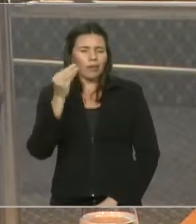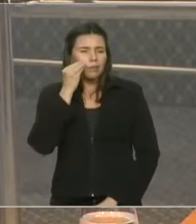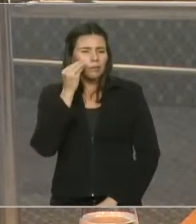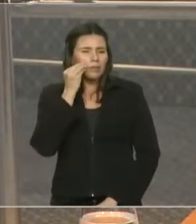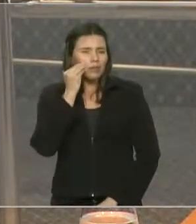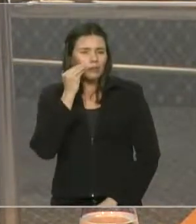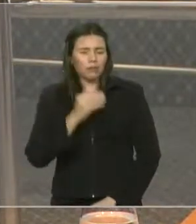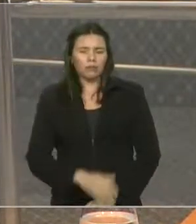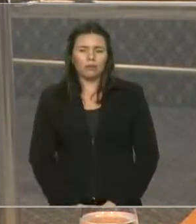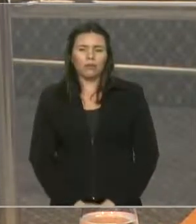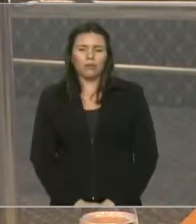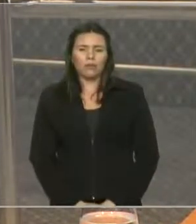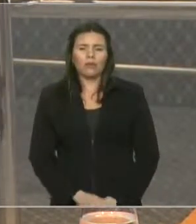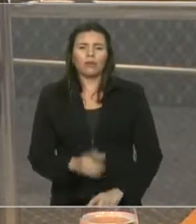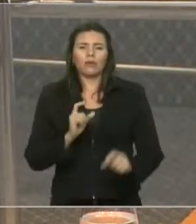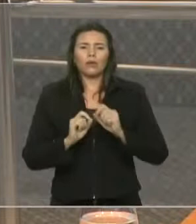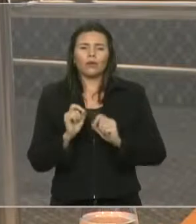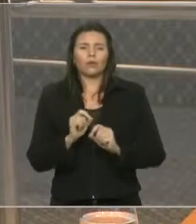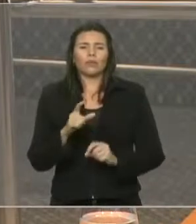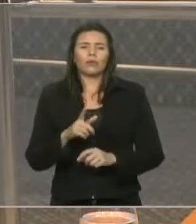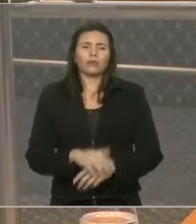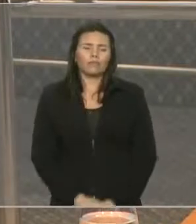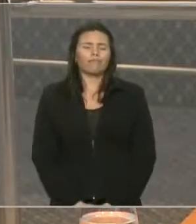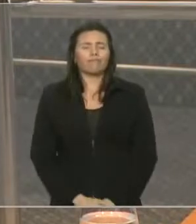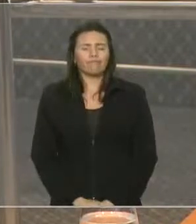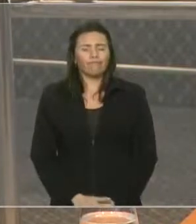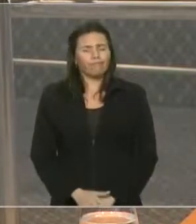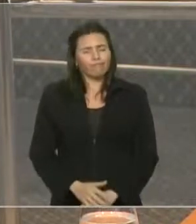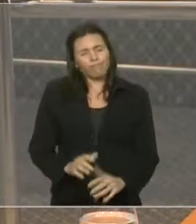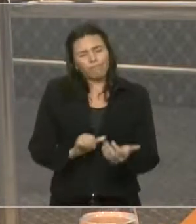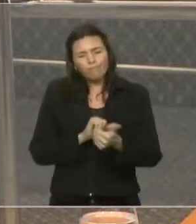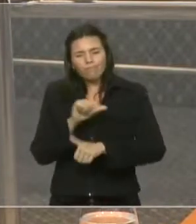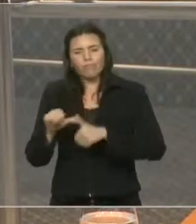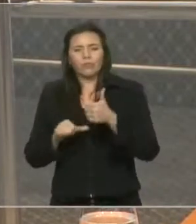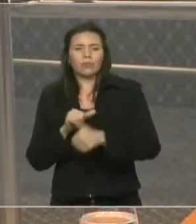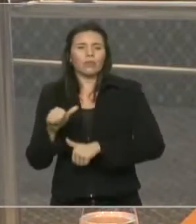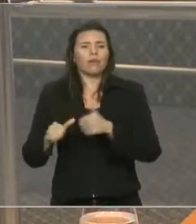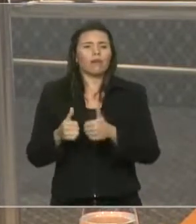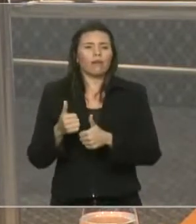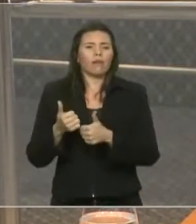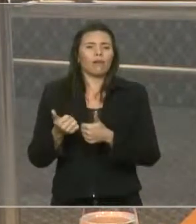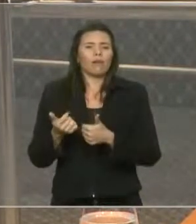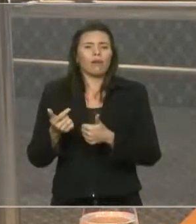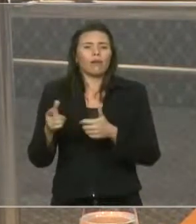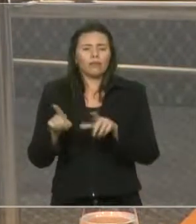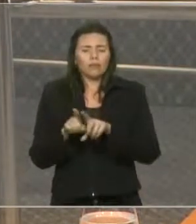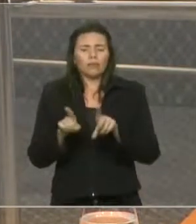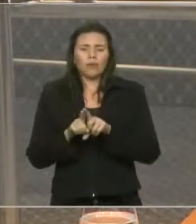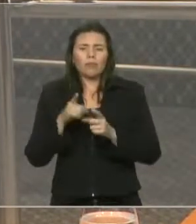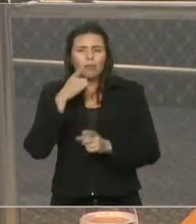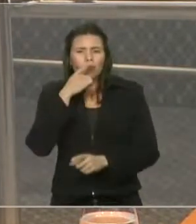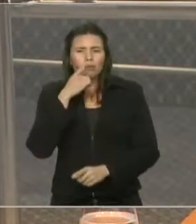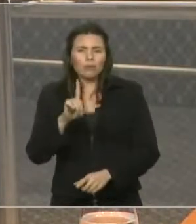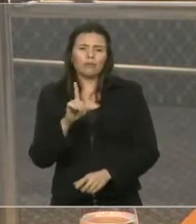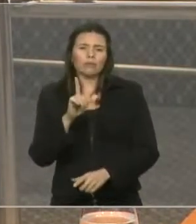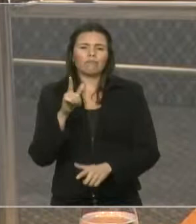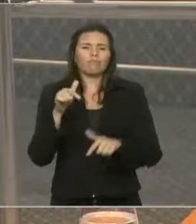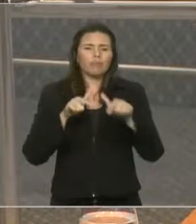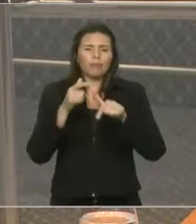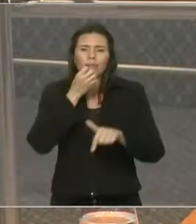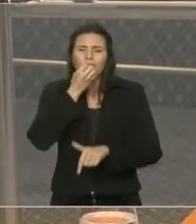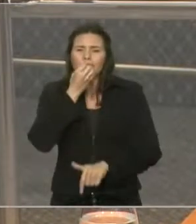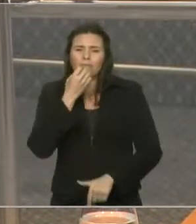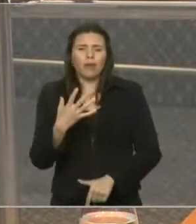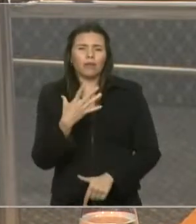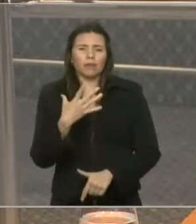ele possa reconstruir um novo momento que ele vai viver aqui. É um momento totalmente diferente daquilo que a gente tem